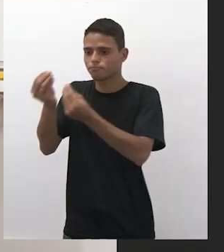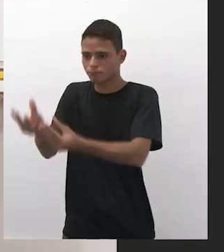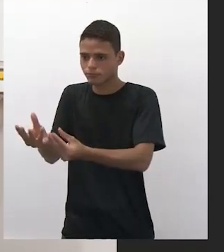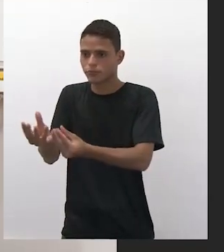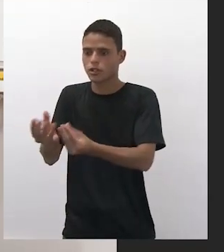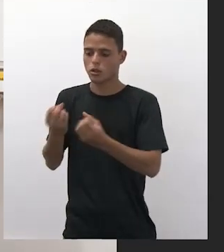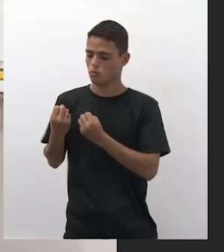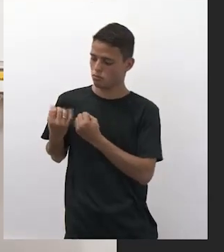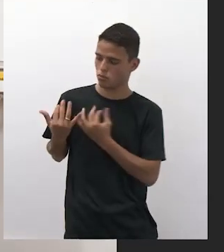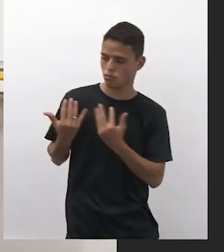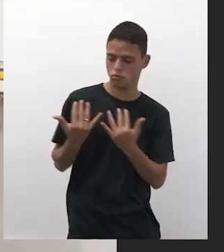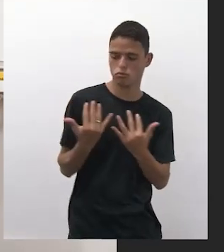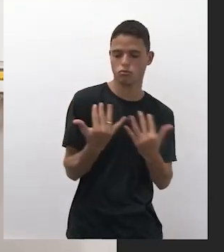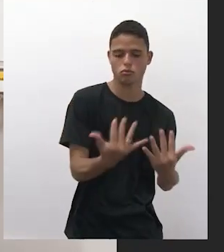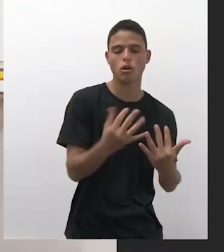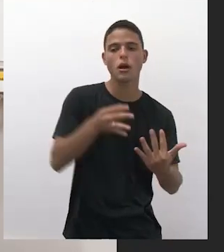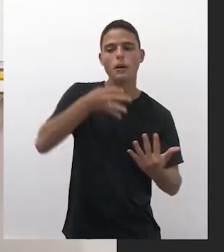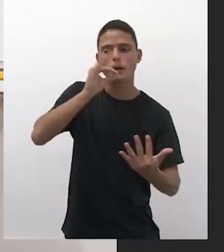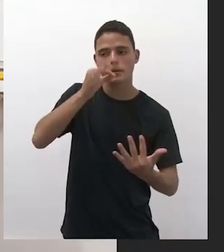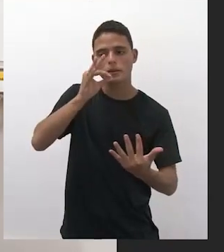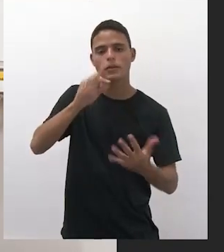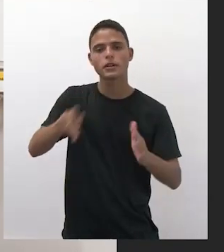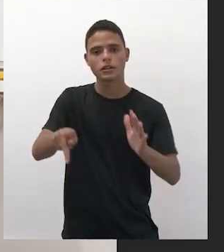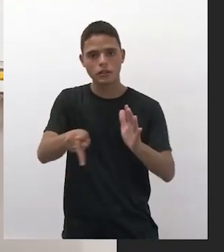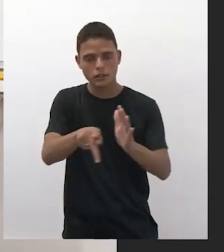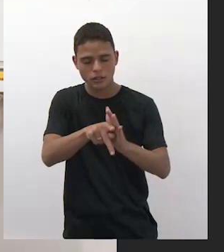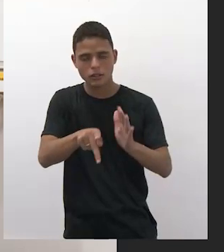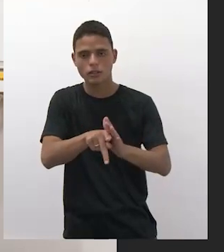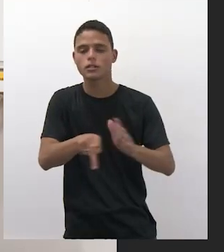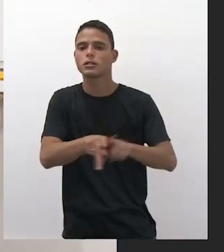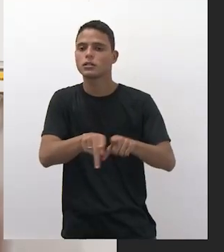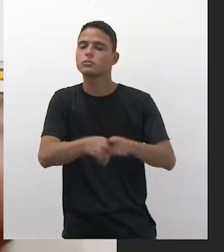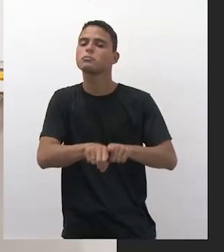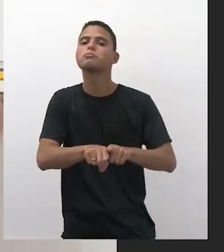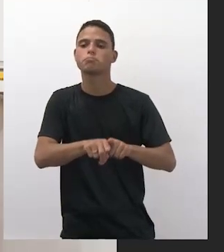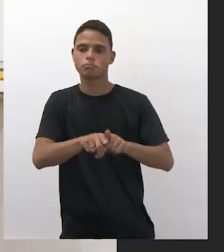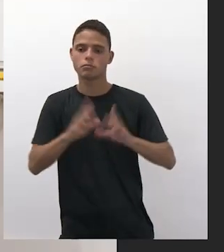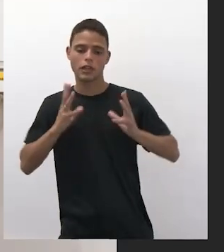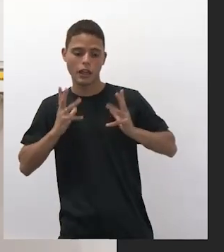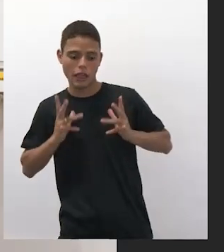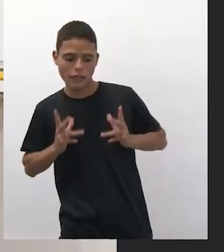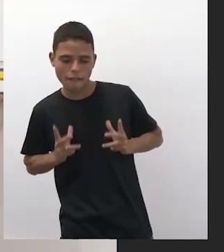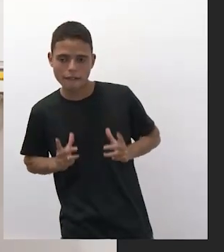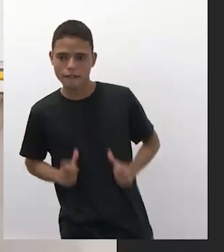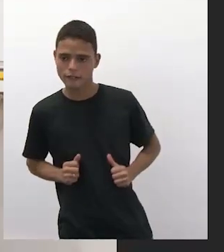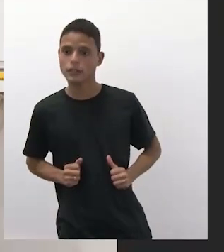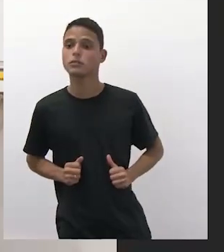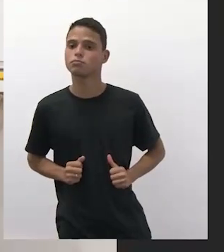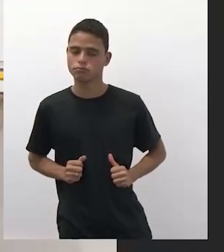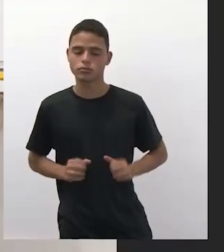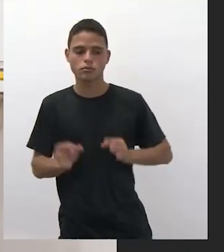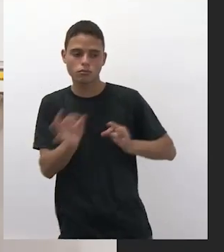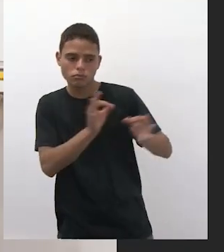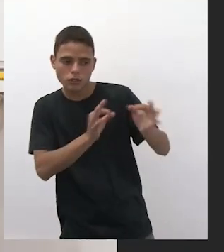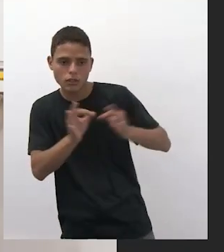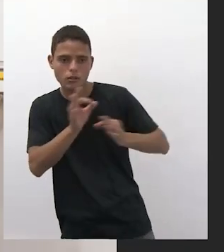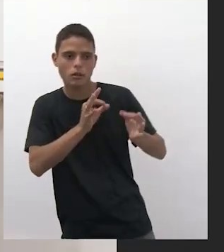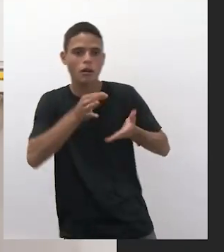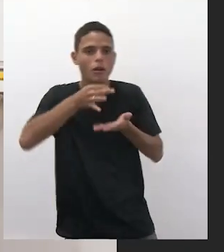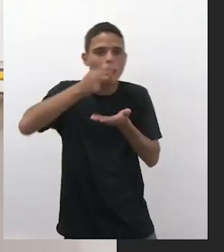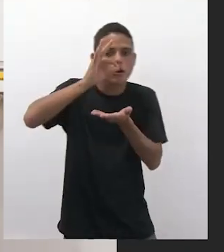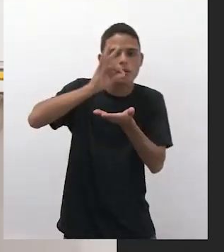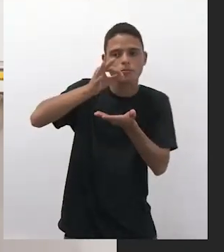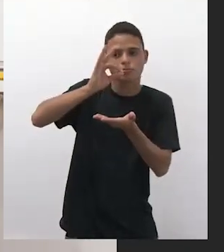eu trouxe os cafés mesmo, sem limpar, o café retirado do pé, o café limpo, as torras